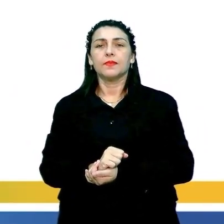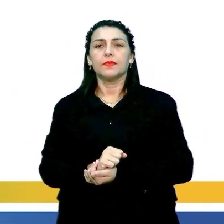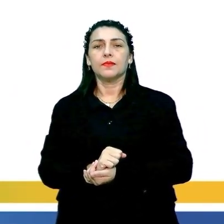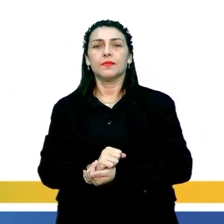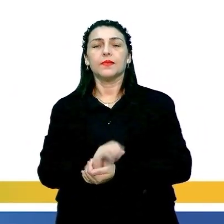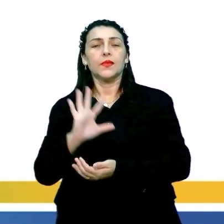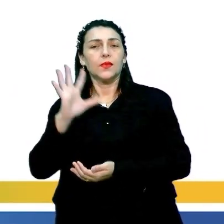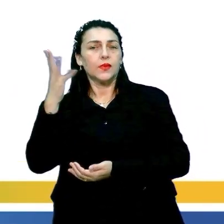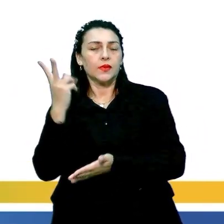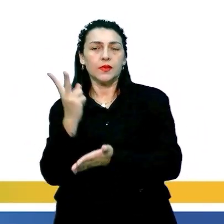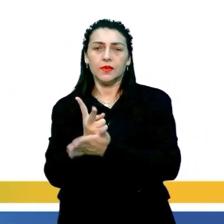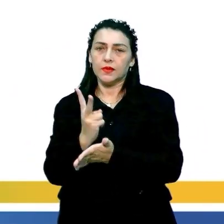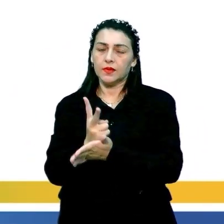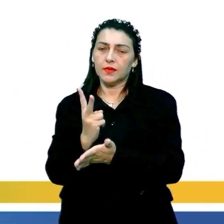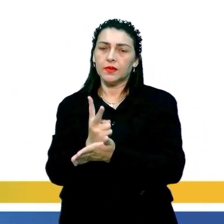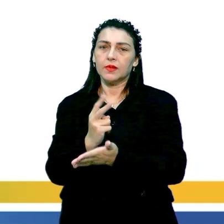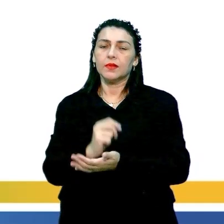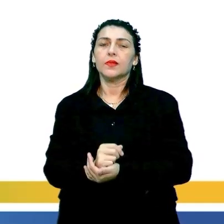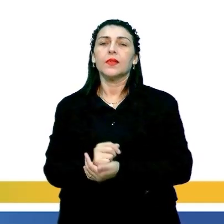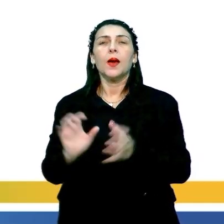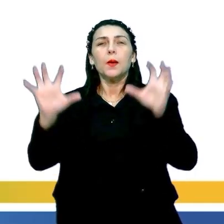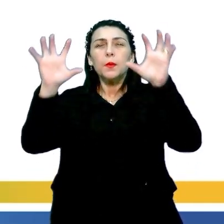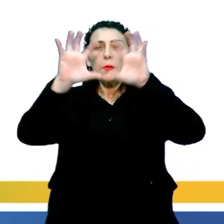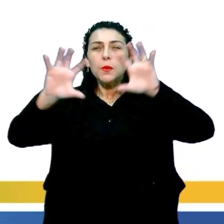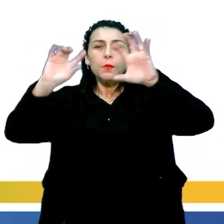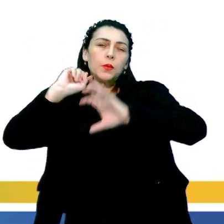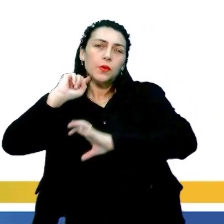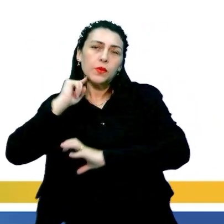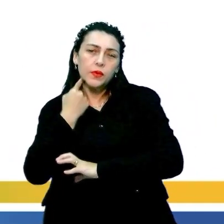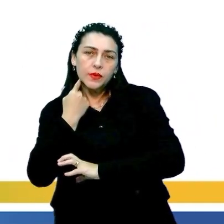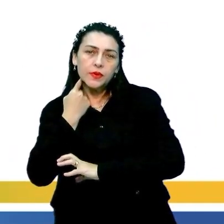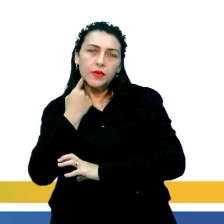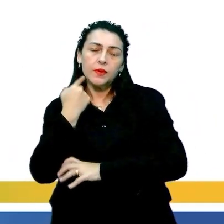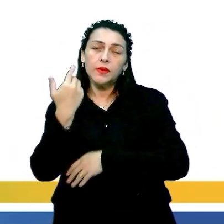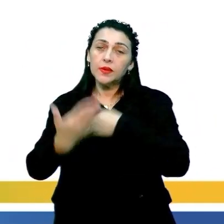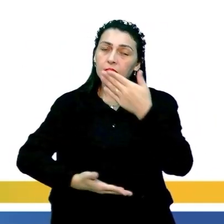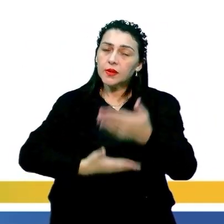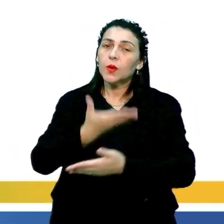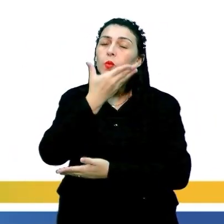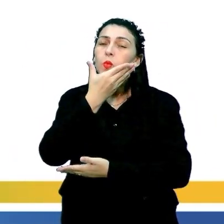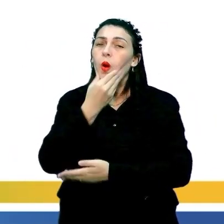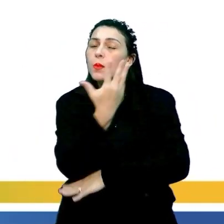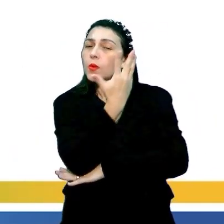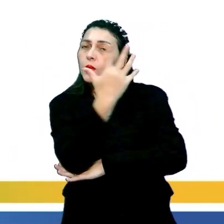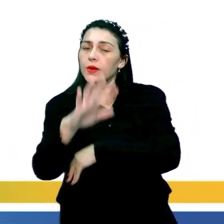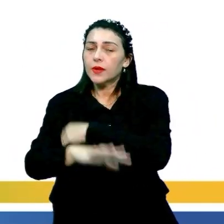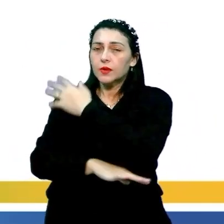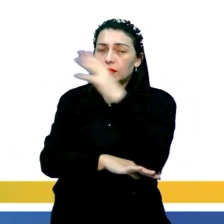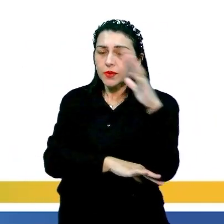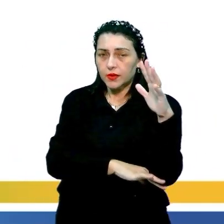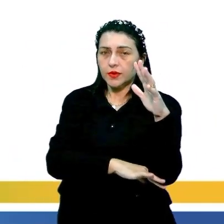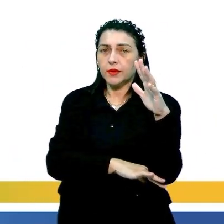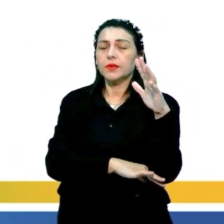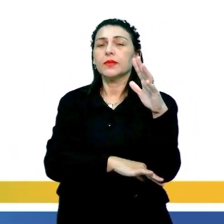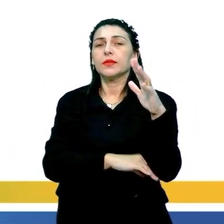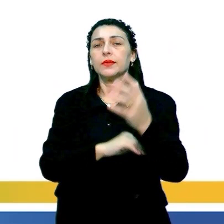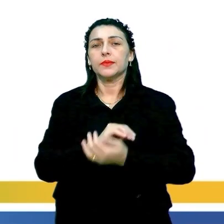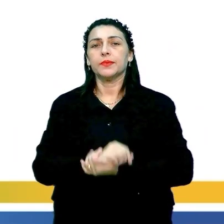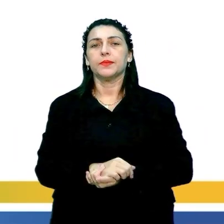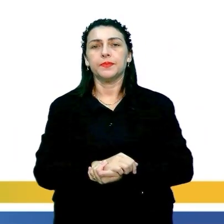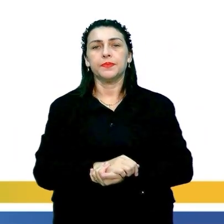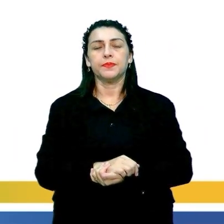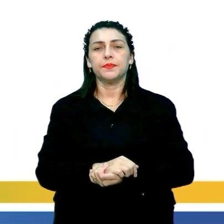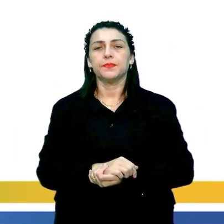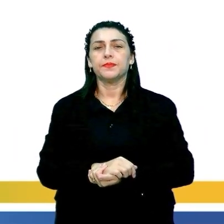comum relacionado à poluição, né? A relação do homem com a natureza, a relação nociva do homem com a